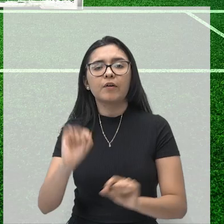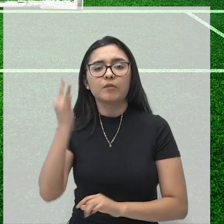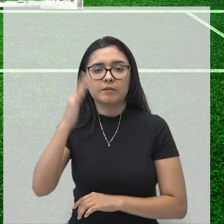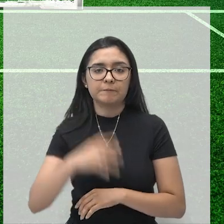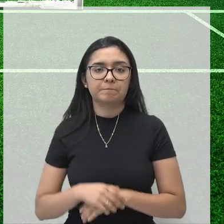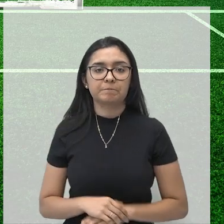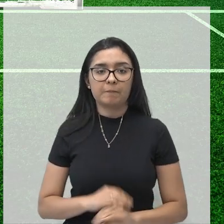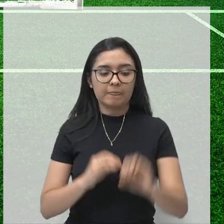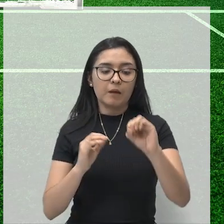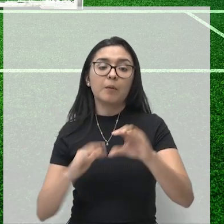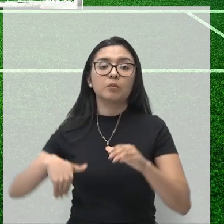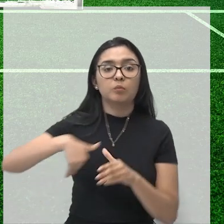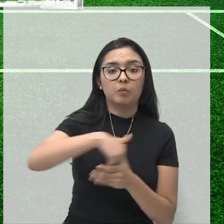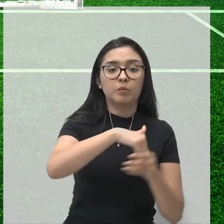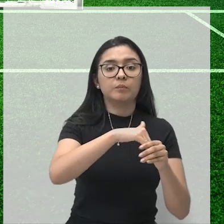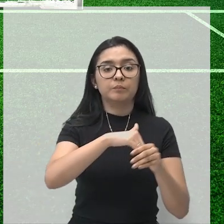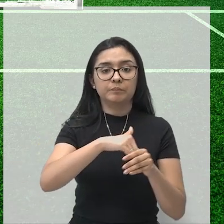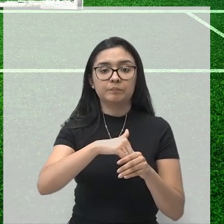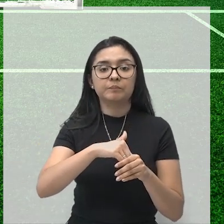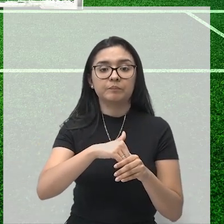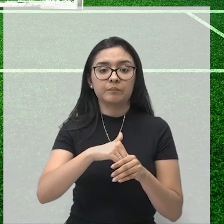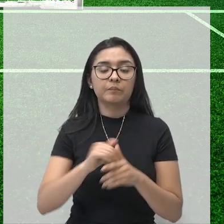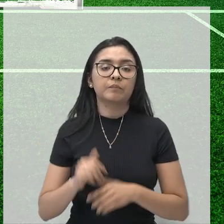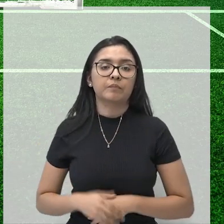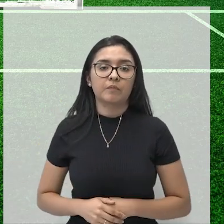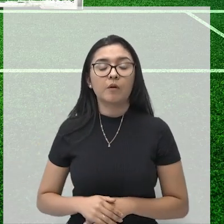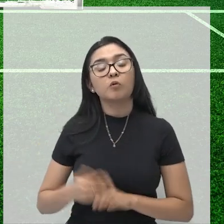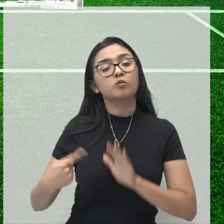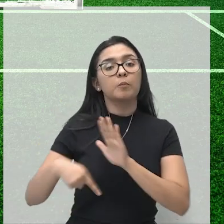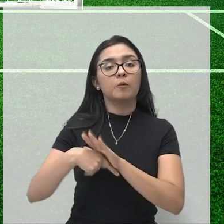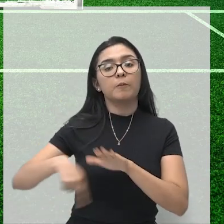chuta a bola com a parte interna do pé.